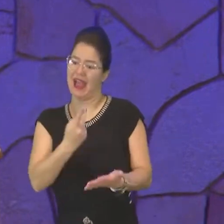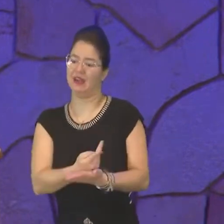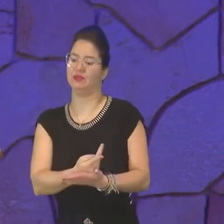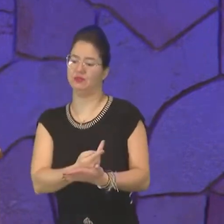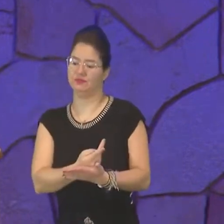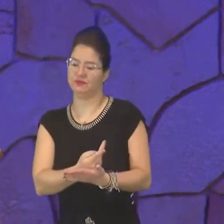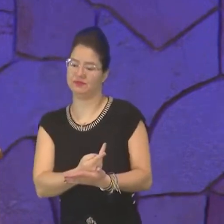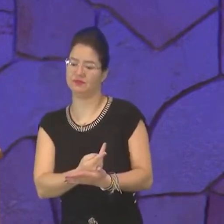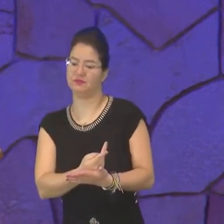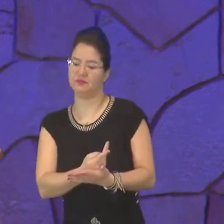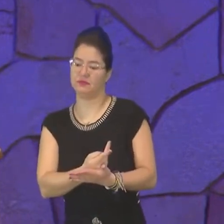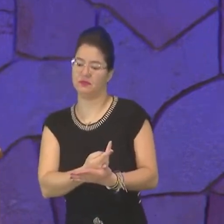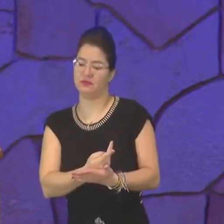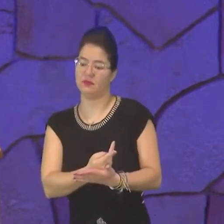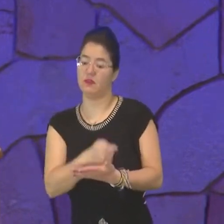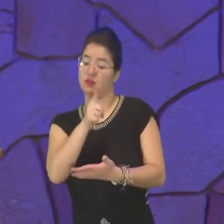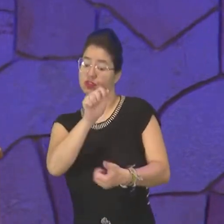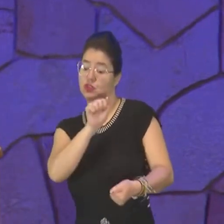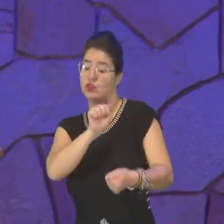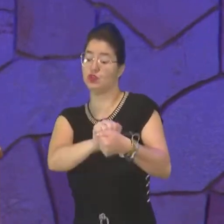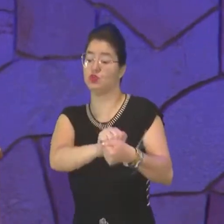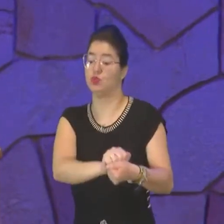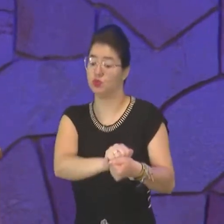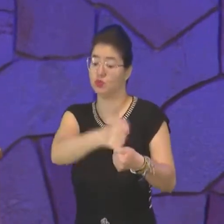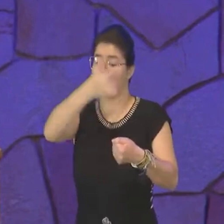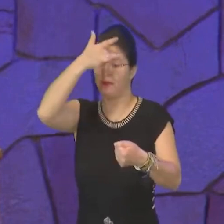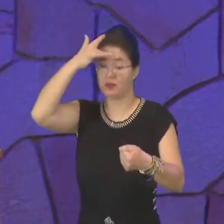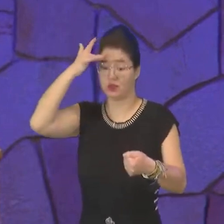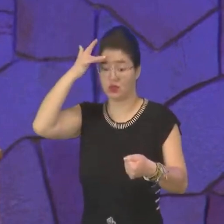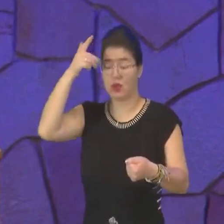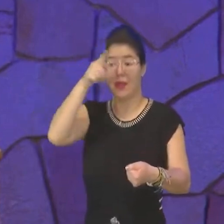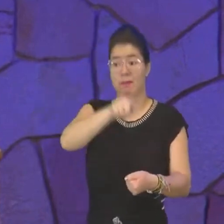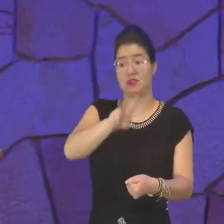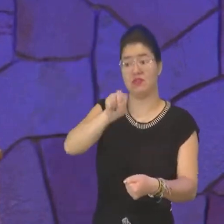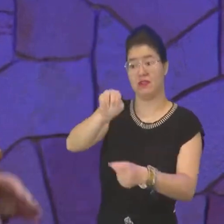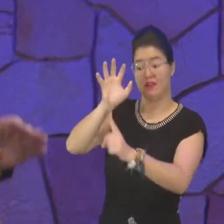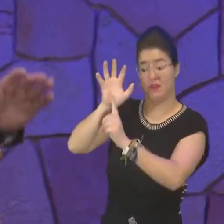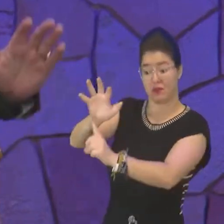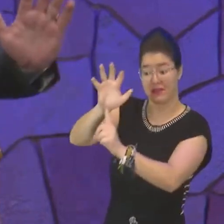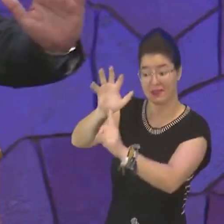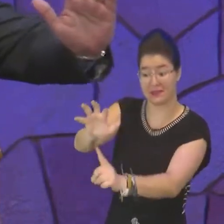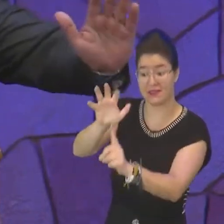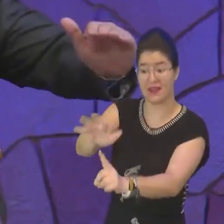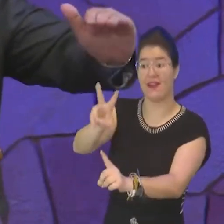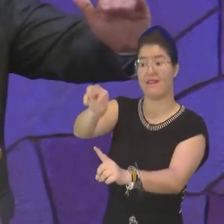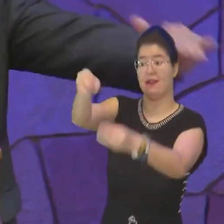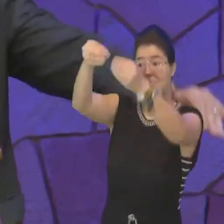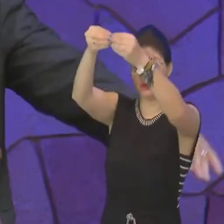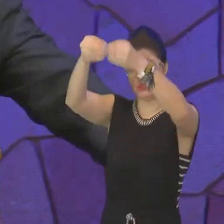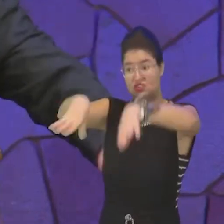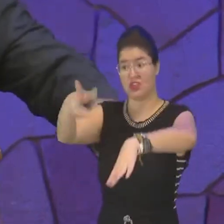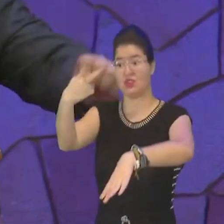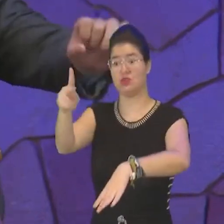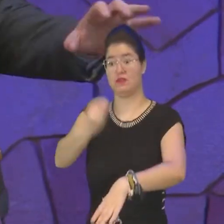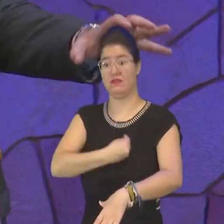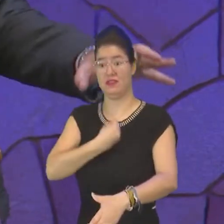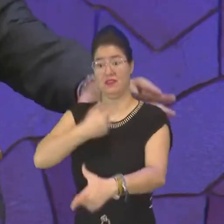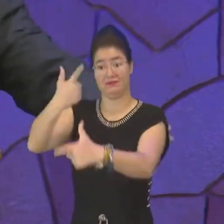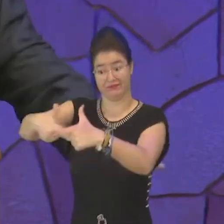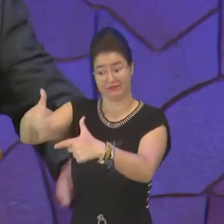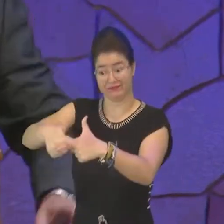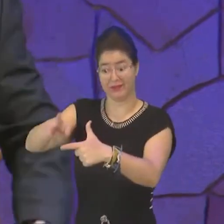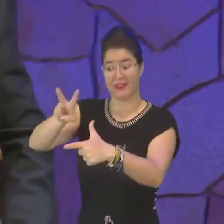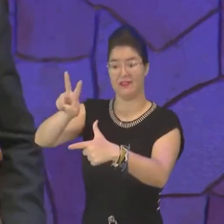Você se associa a uma pessoa que essa pessoa vai te influenciar e vai te trazer prejuízos e problemas, e ela vai